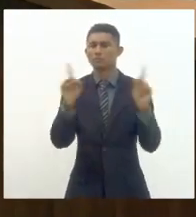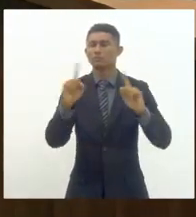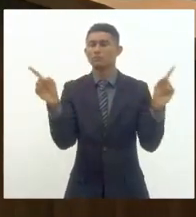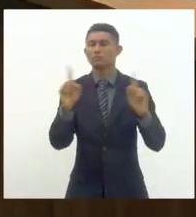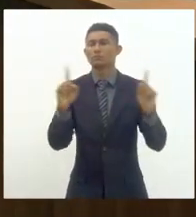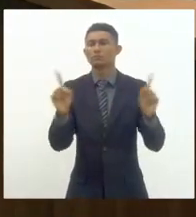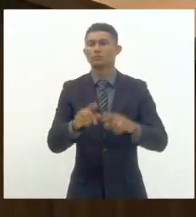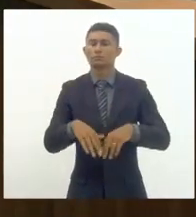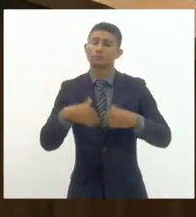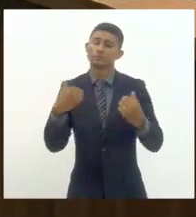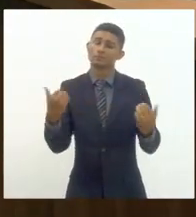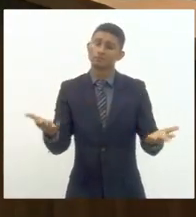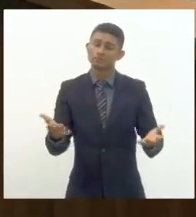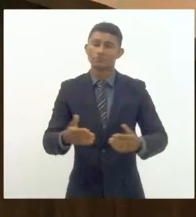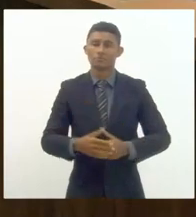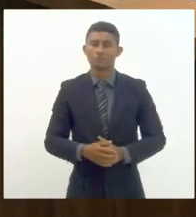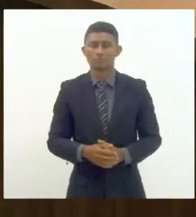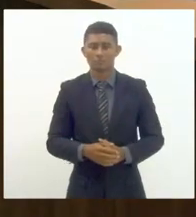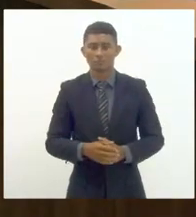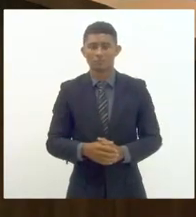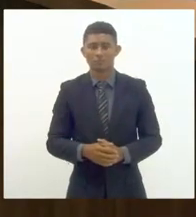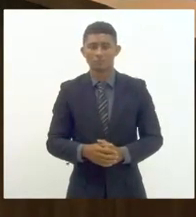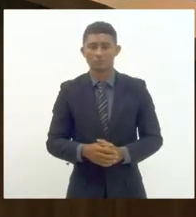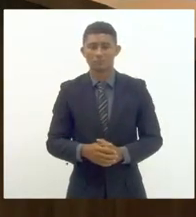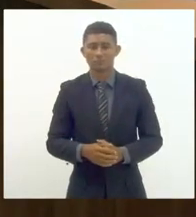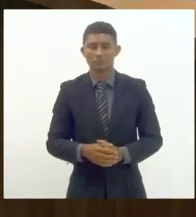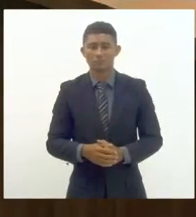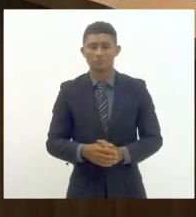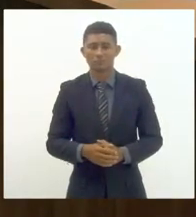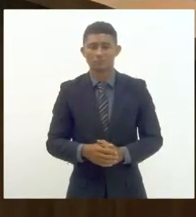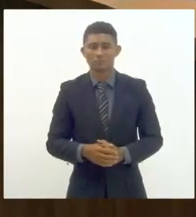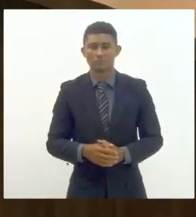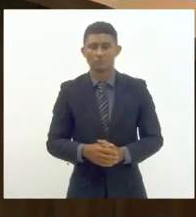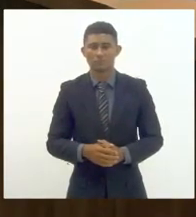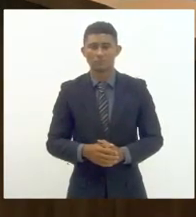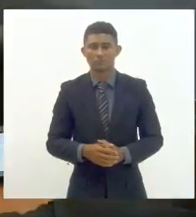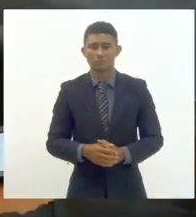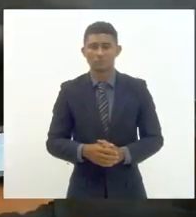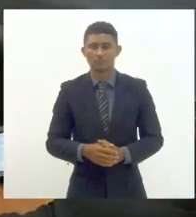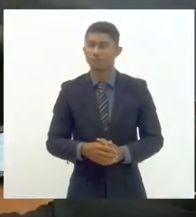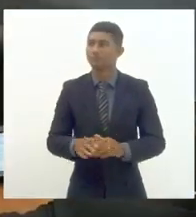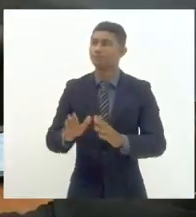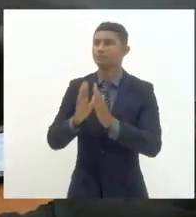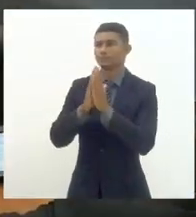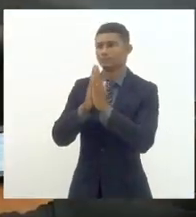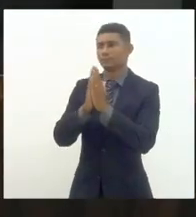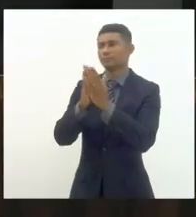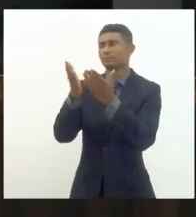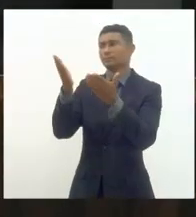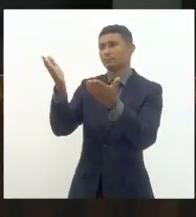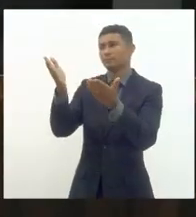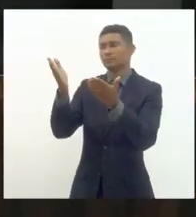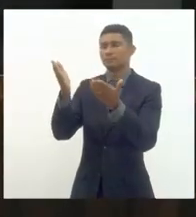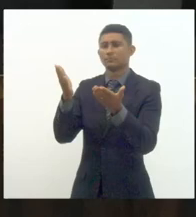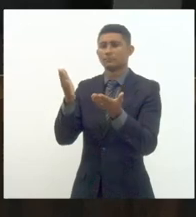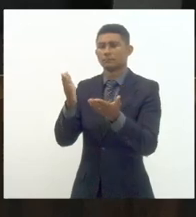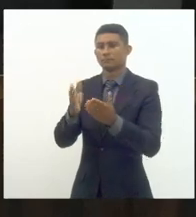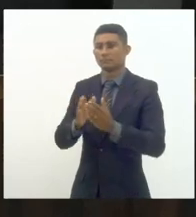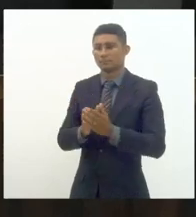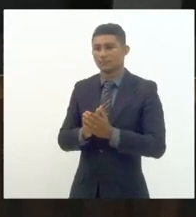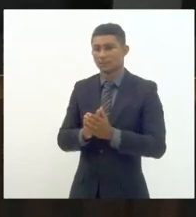presidente, nesse sentido, a gente... Um instante, por favor, nós estamos tentando